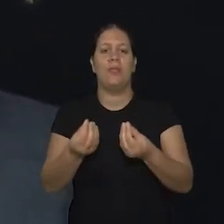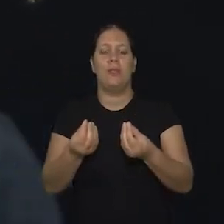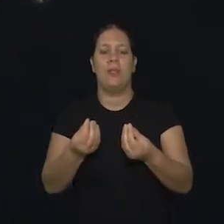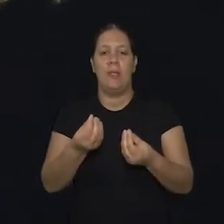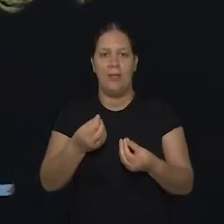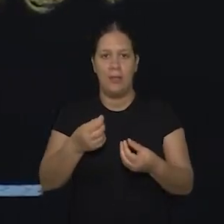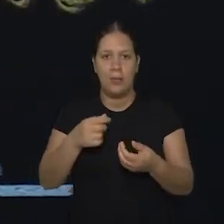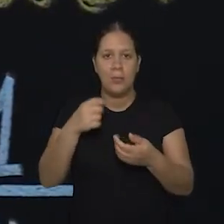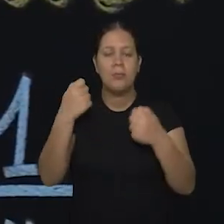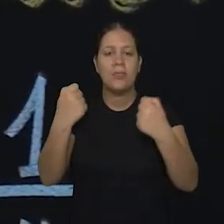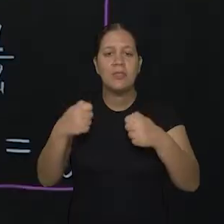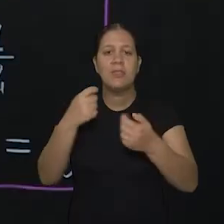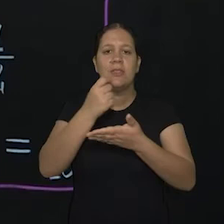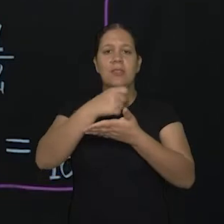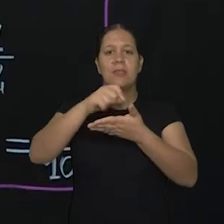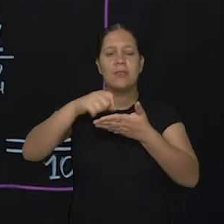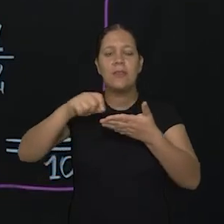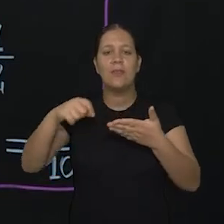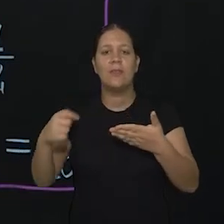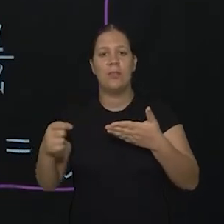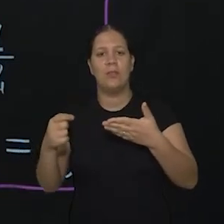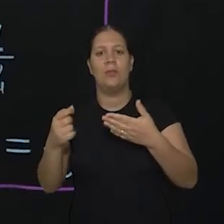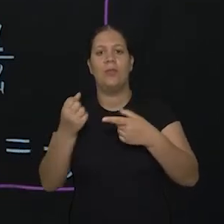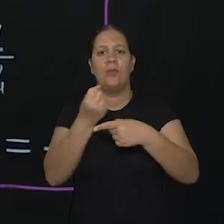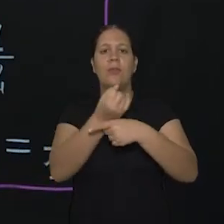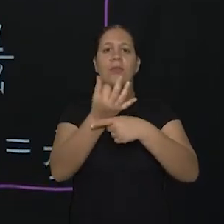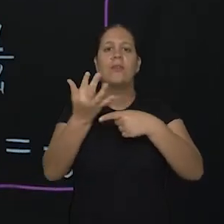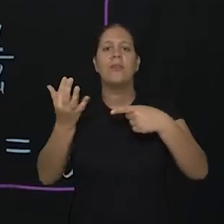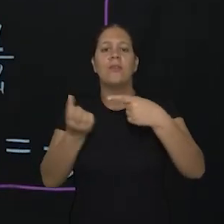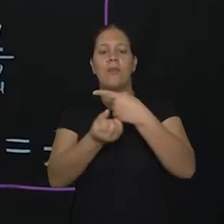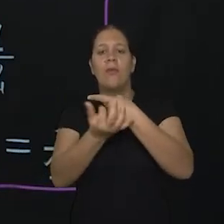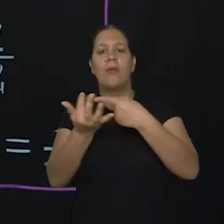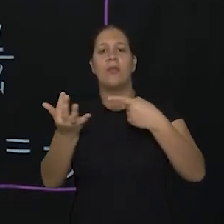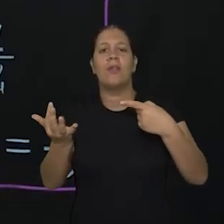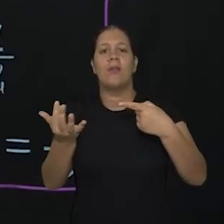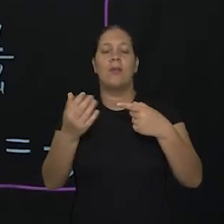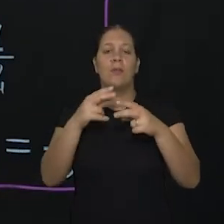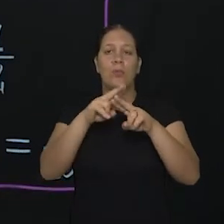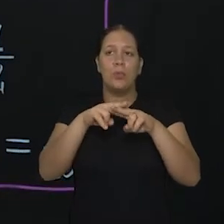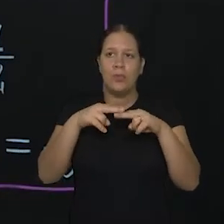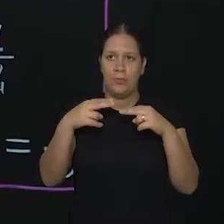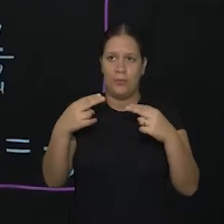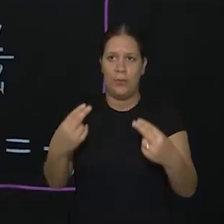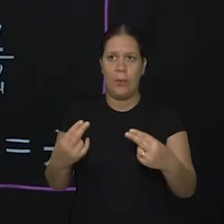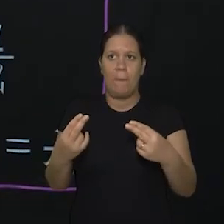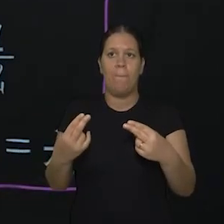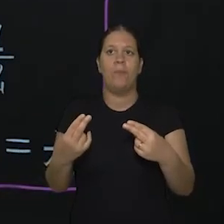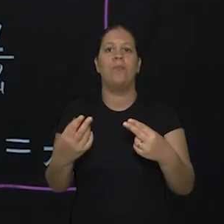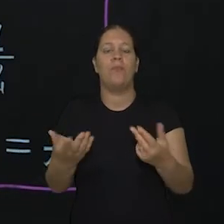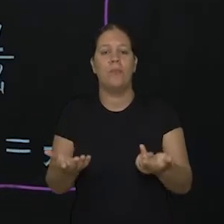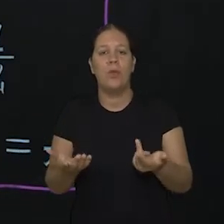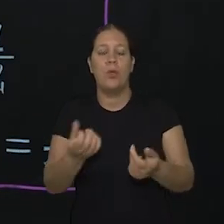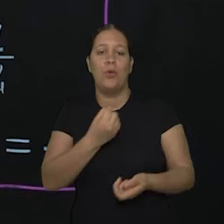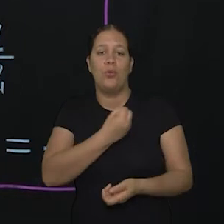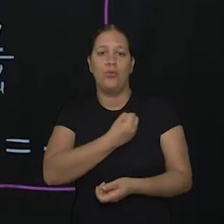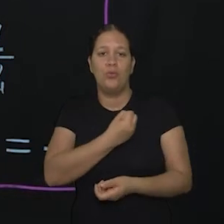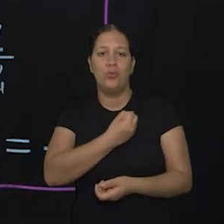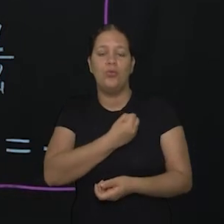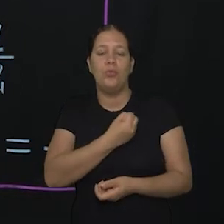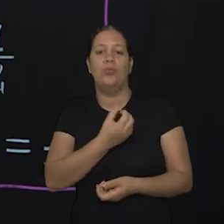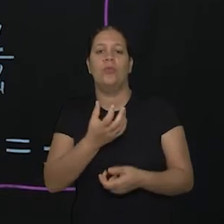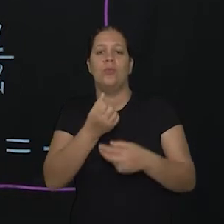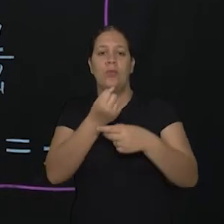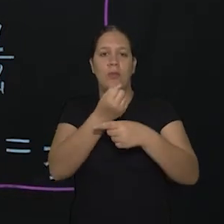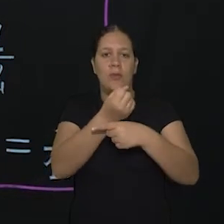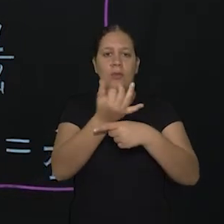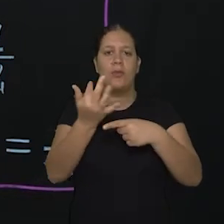fracionário se ele tem que ser escrito em forma de fração? Justamente por esse motivo, porque geralmente números fracionários